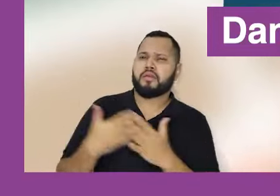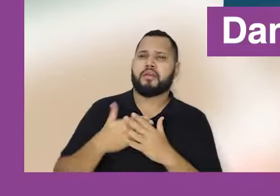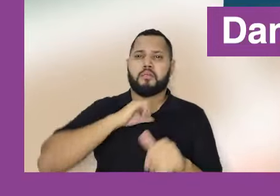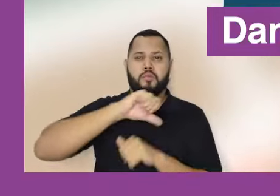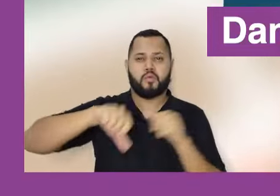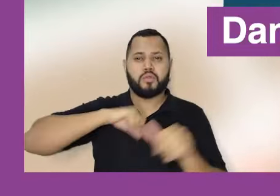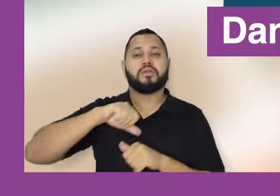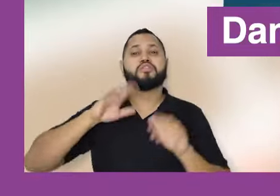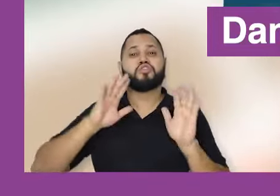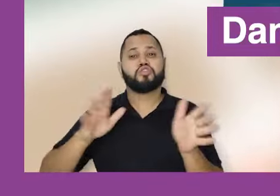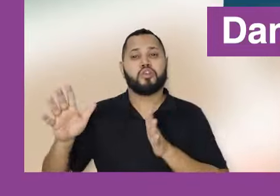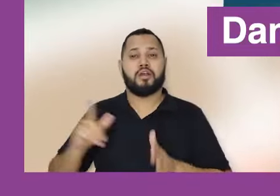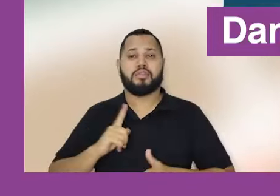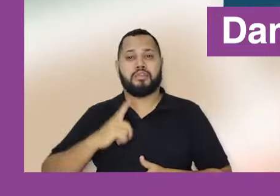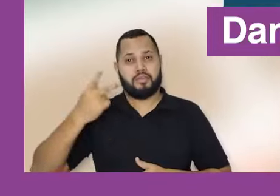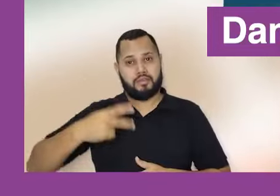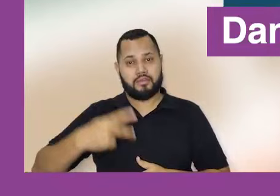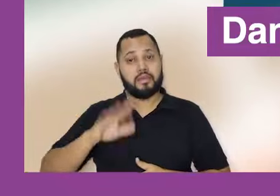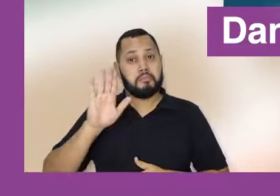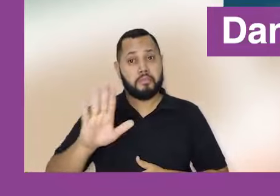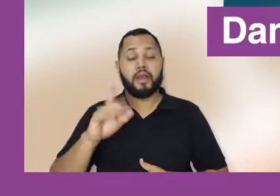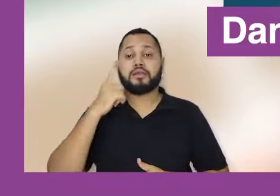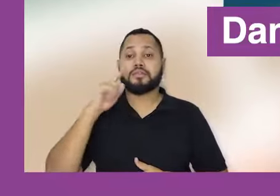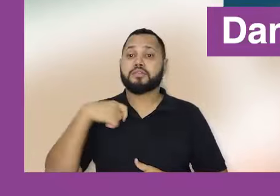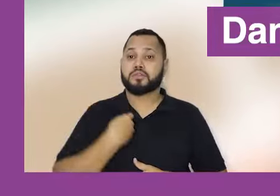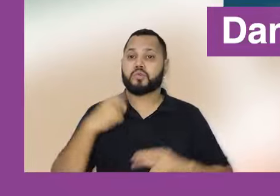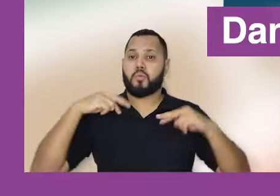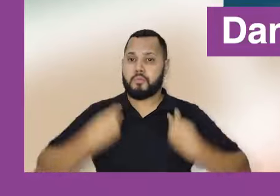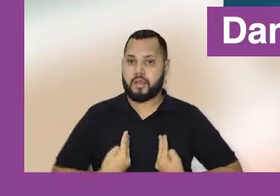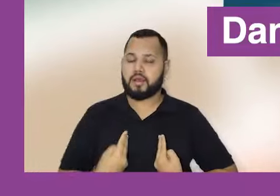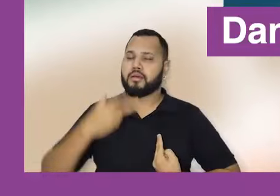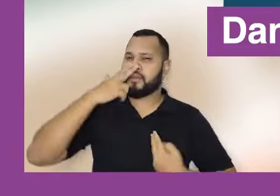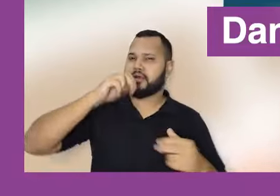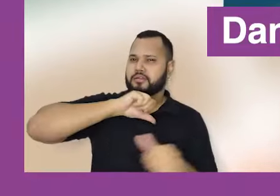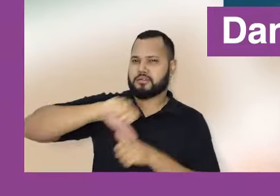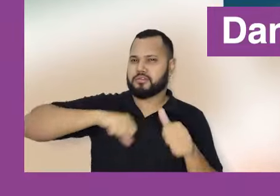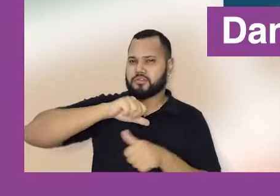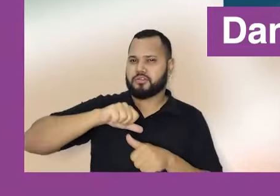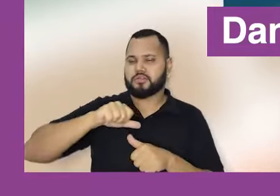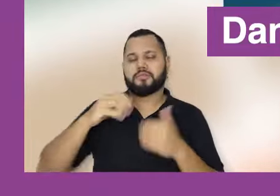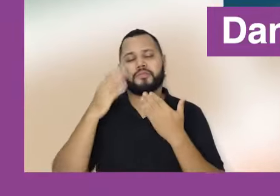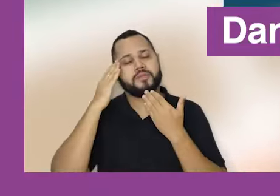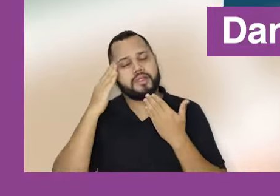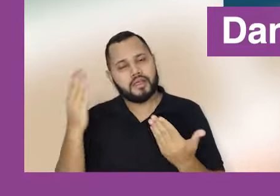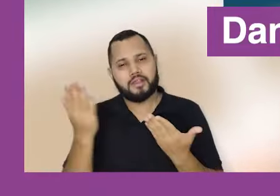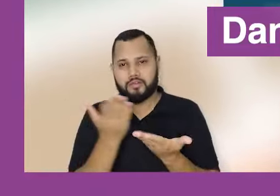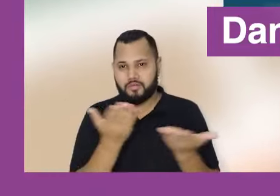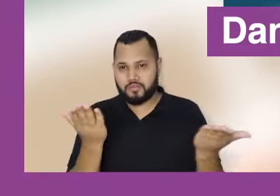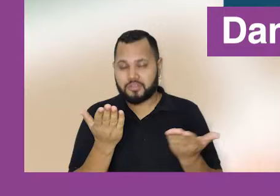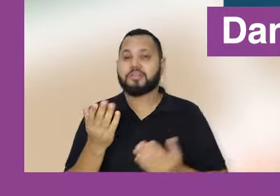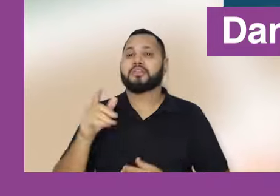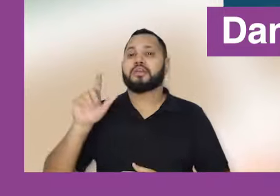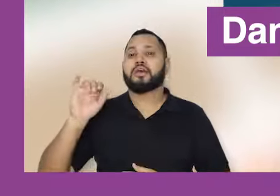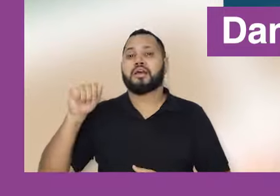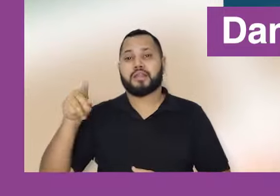a mudança transformação que há de existir aí mas a gente enquanto ser humano vamos nos reinventando aí muito obrigada Andreia muito